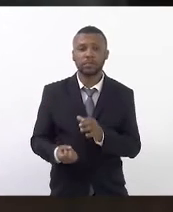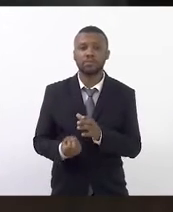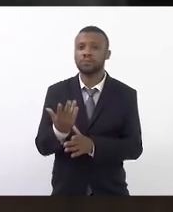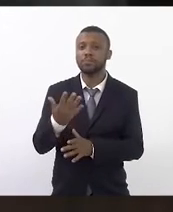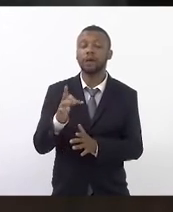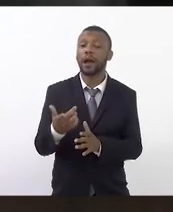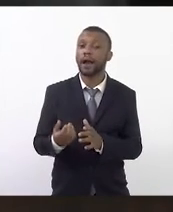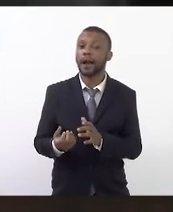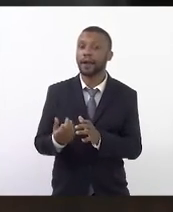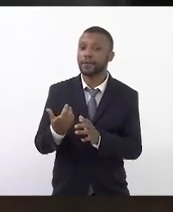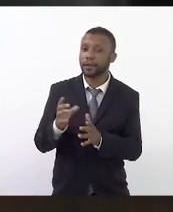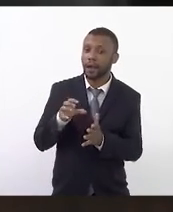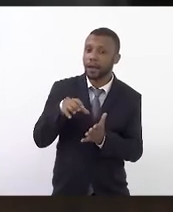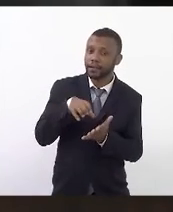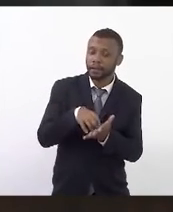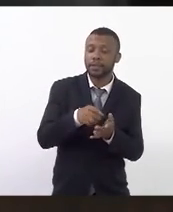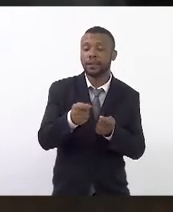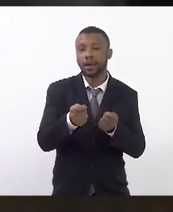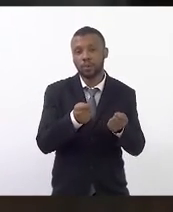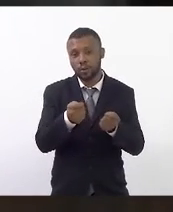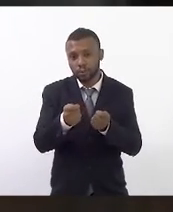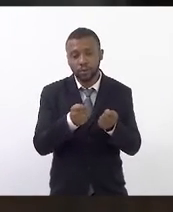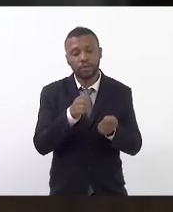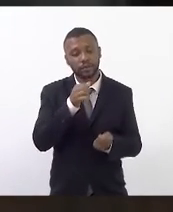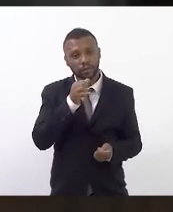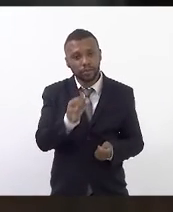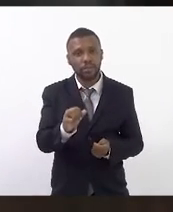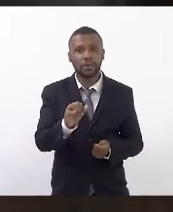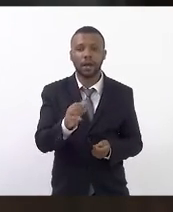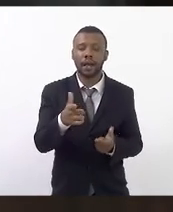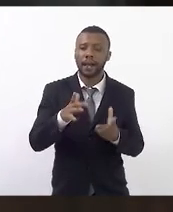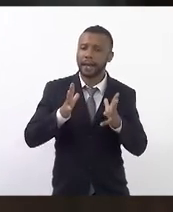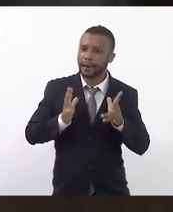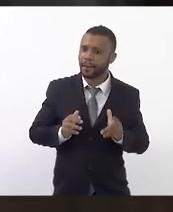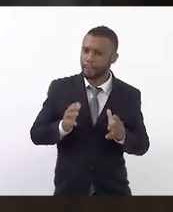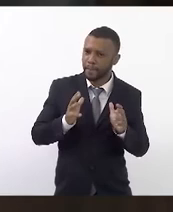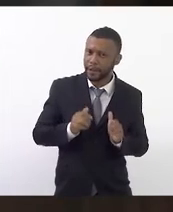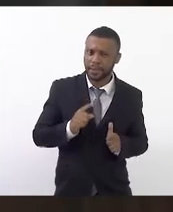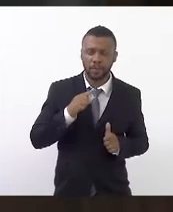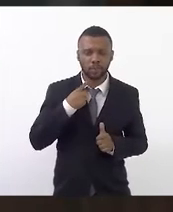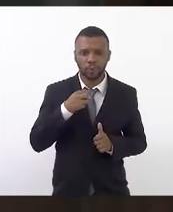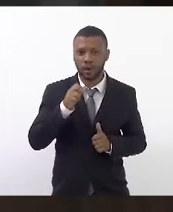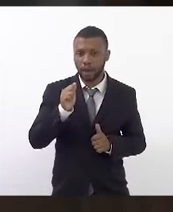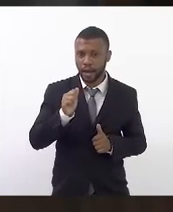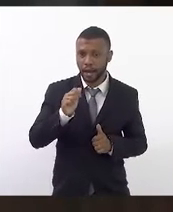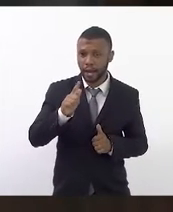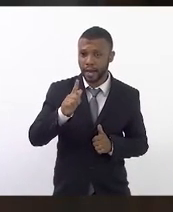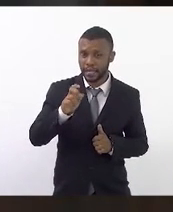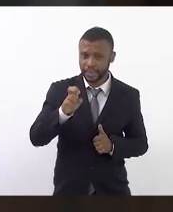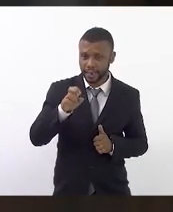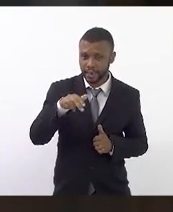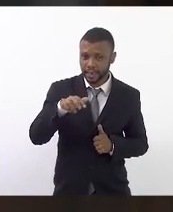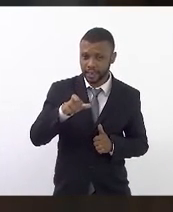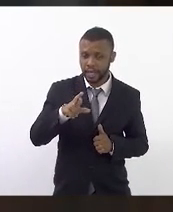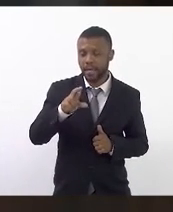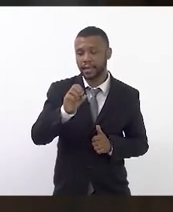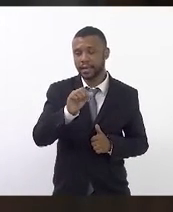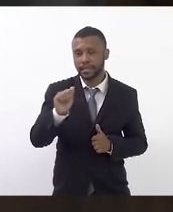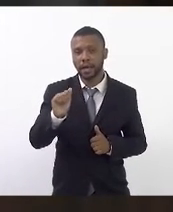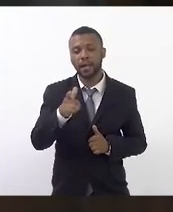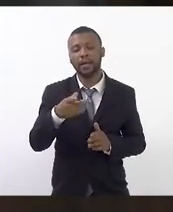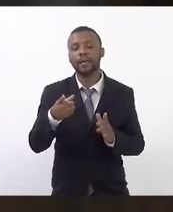funcionamento da Agência Reguladora de Energia e Saneamento Básico do Estado do Rio de Janeiro, a AGENERSA, assim como previsto pelo